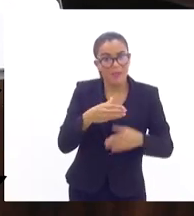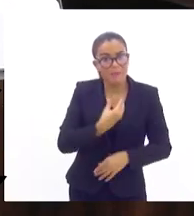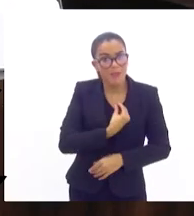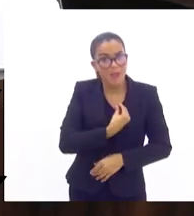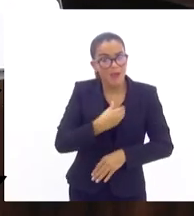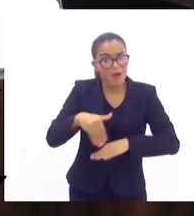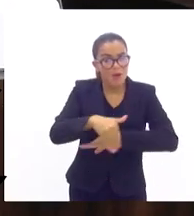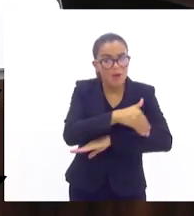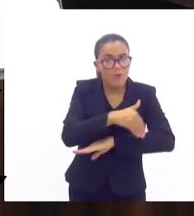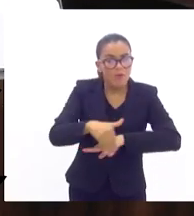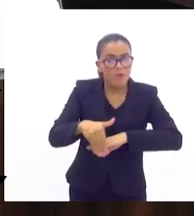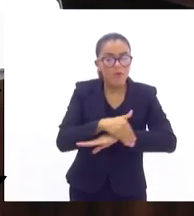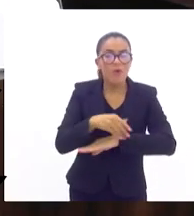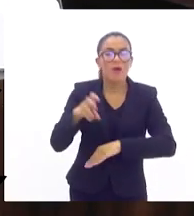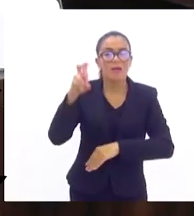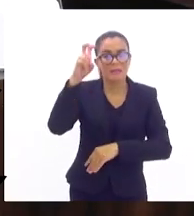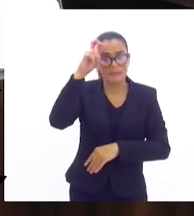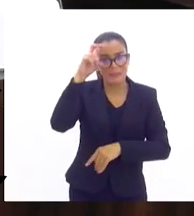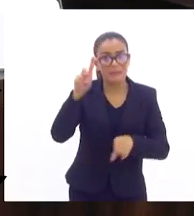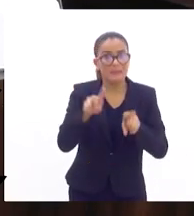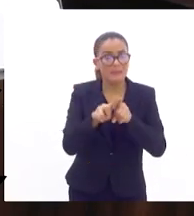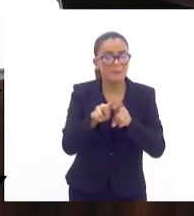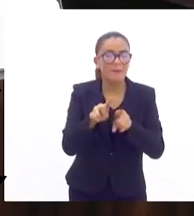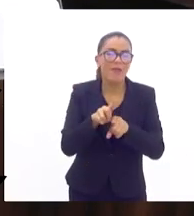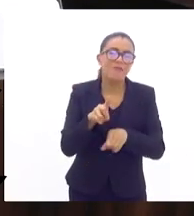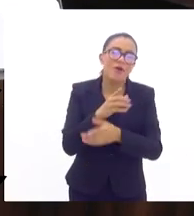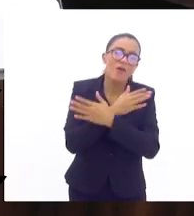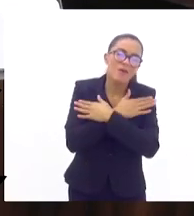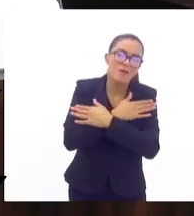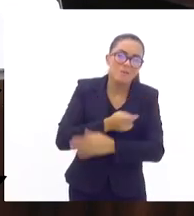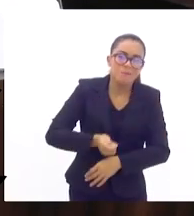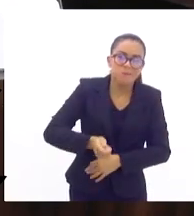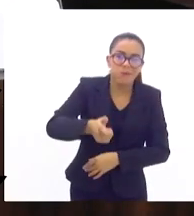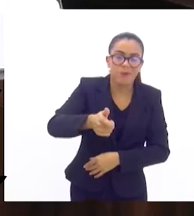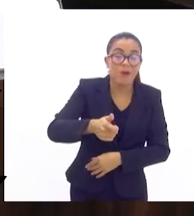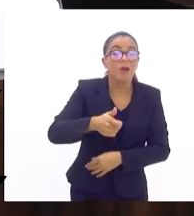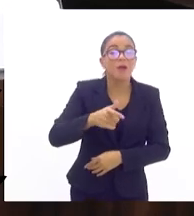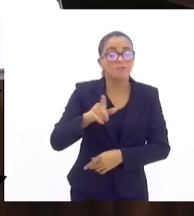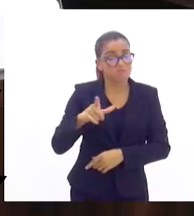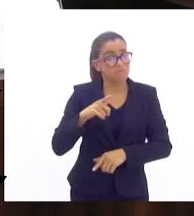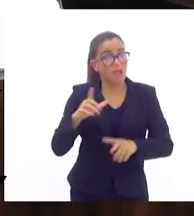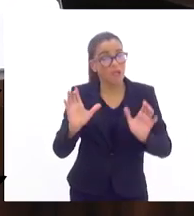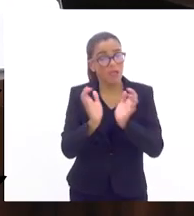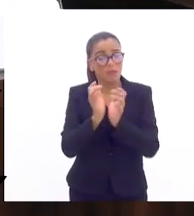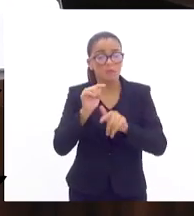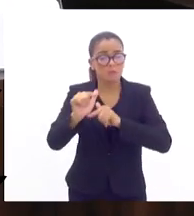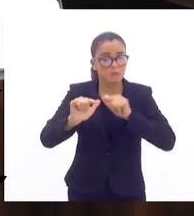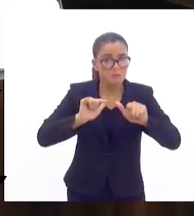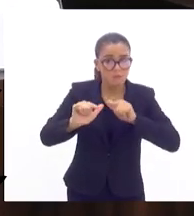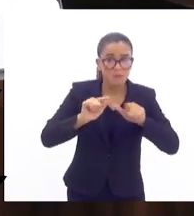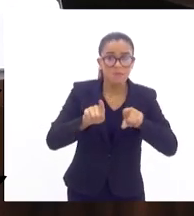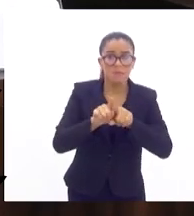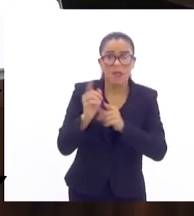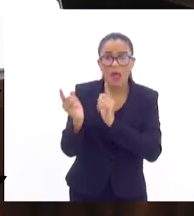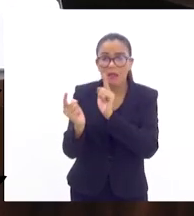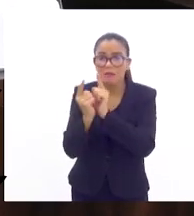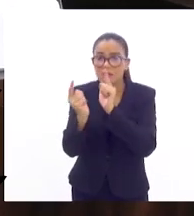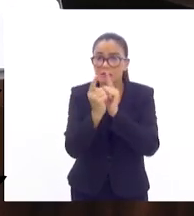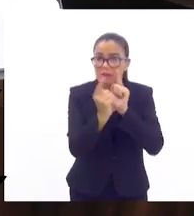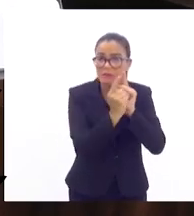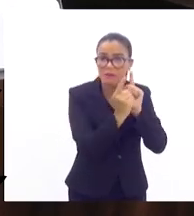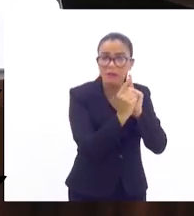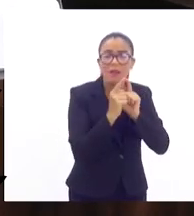Esteve na rua, inclusive, na quinta-feira, ponto facultativo. Estou citando como um exemplo. Até em atendimento, a equipe esteve